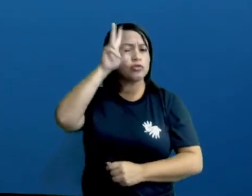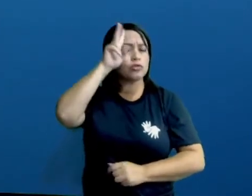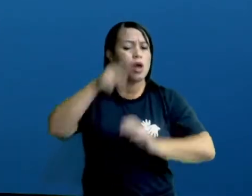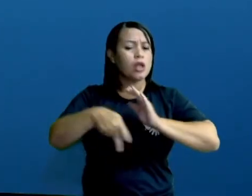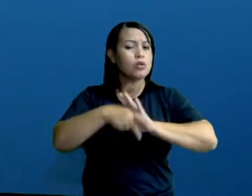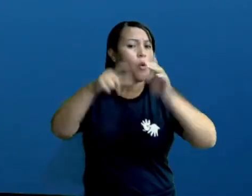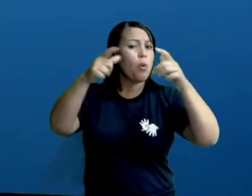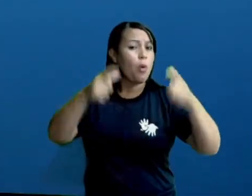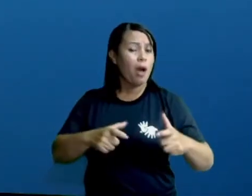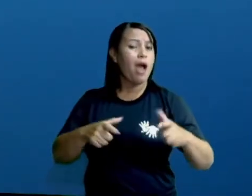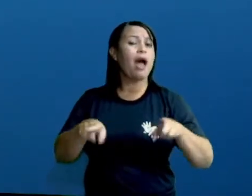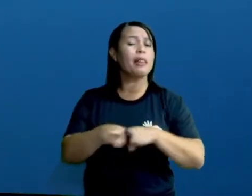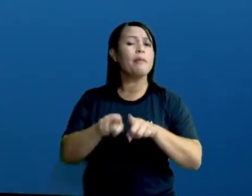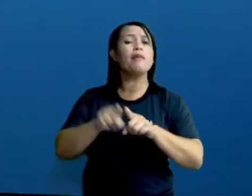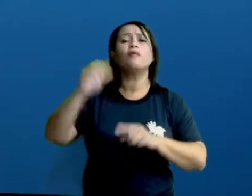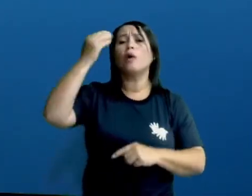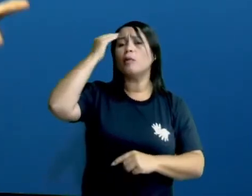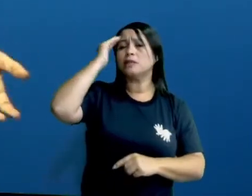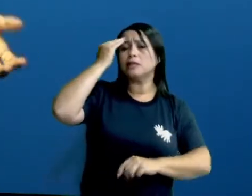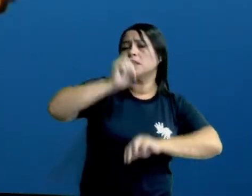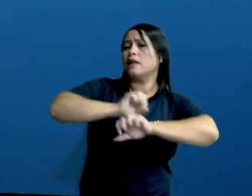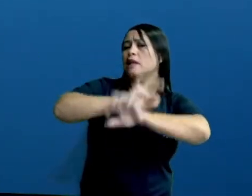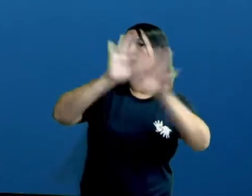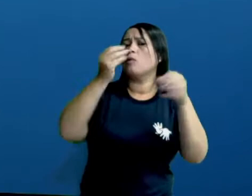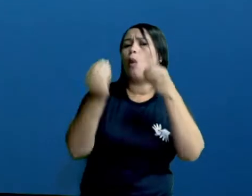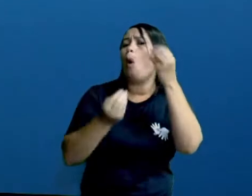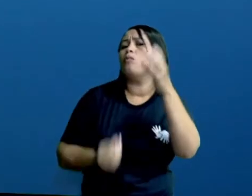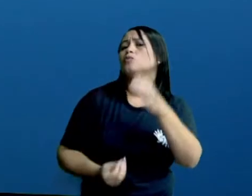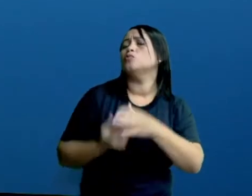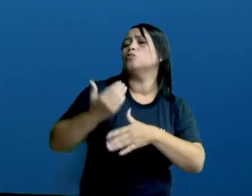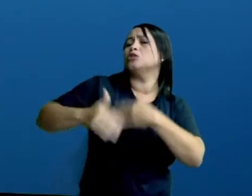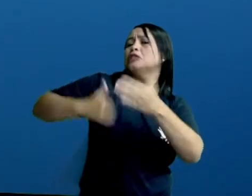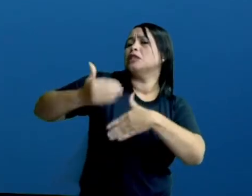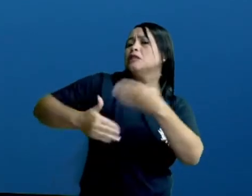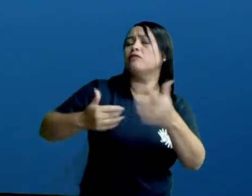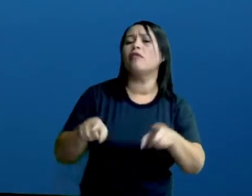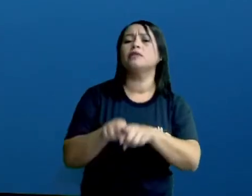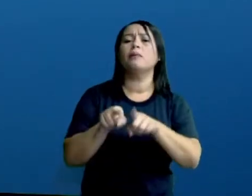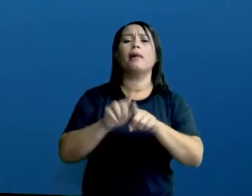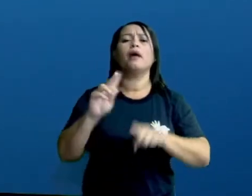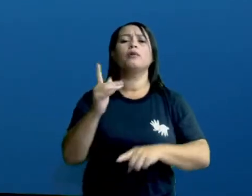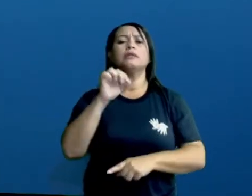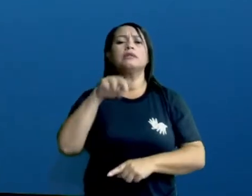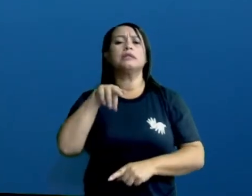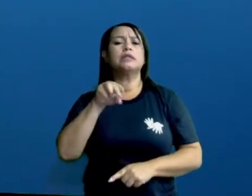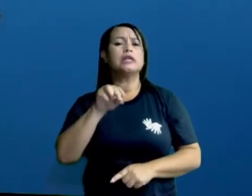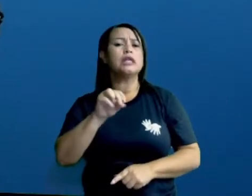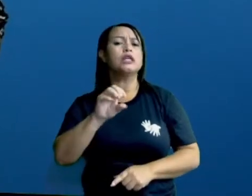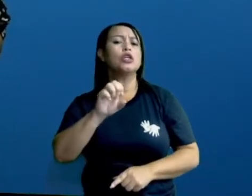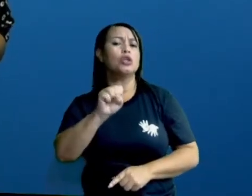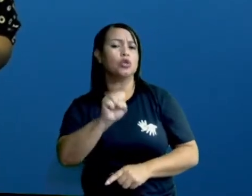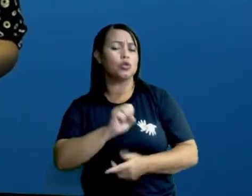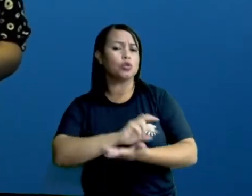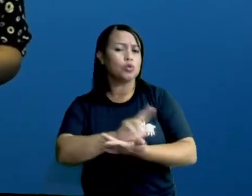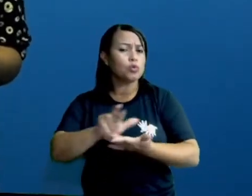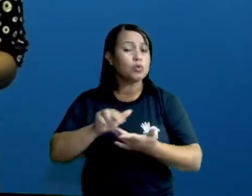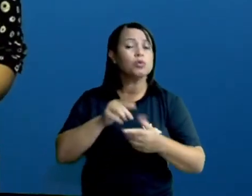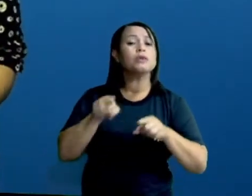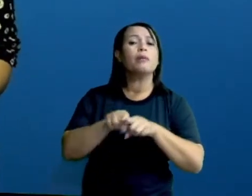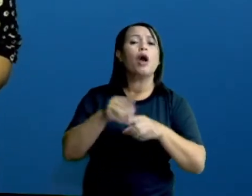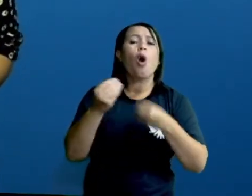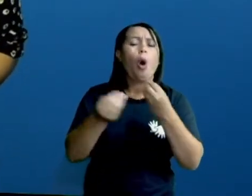gente também vai entender como surgem, como se desenvolvem os hinos, como este